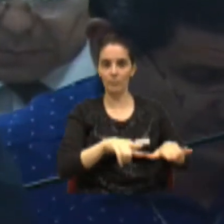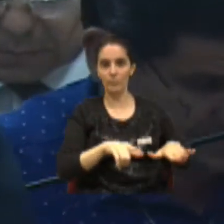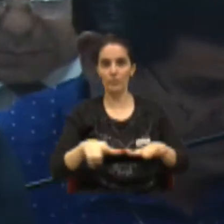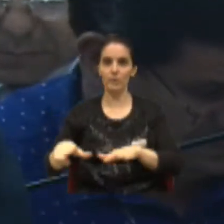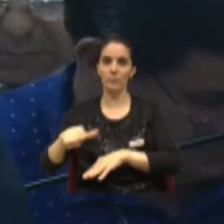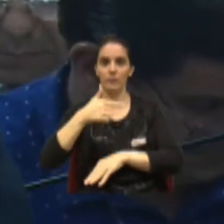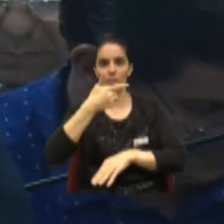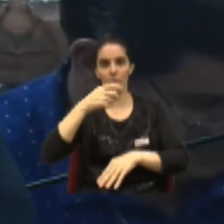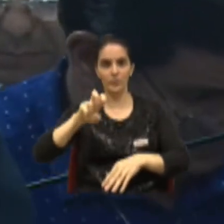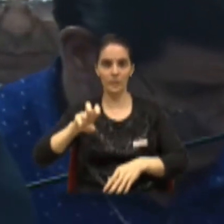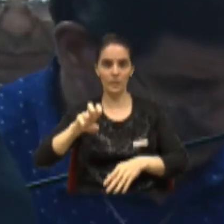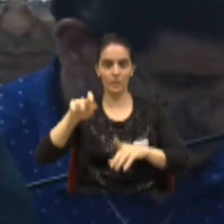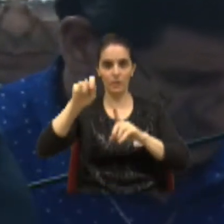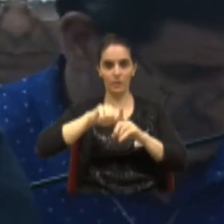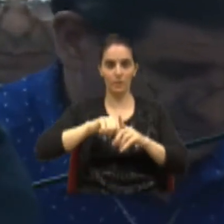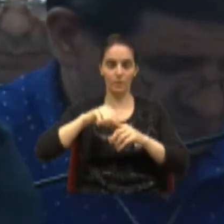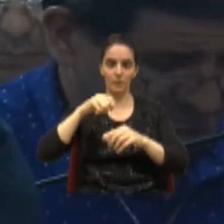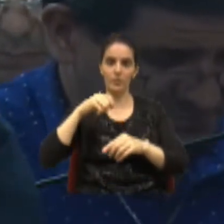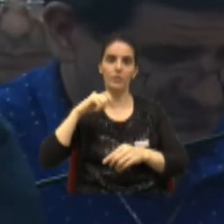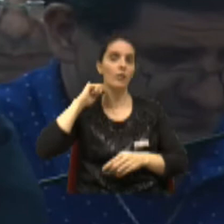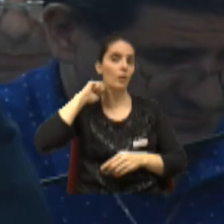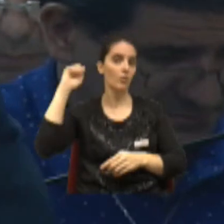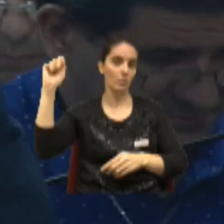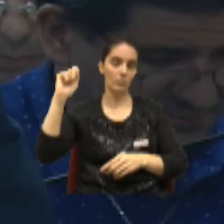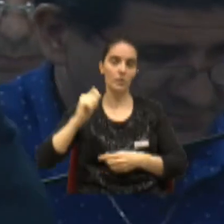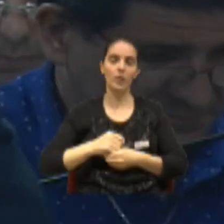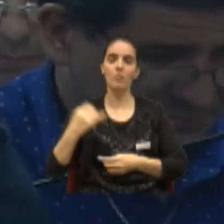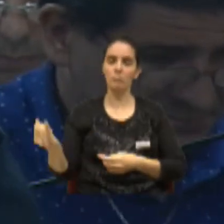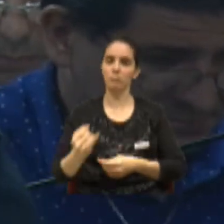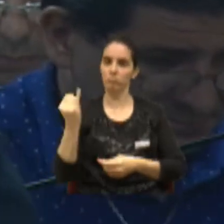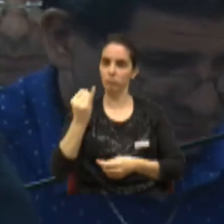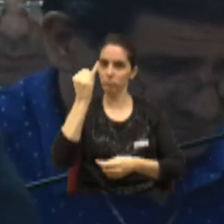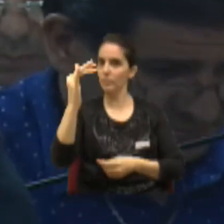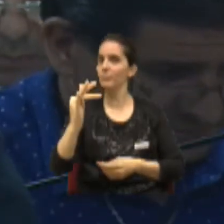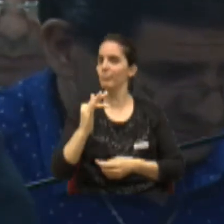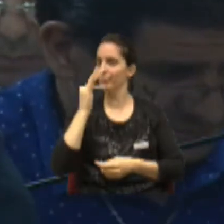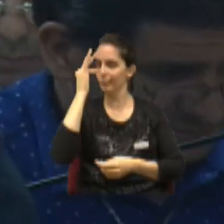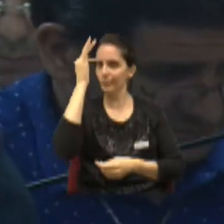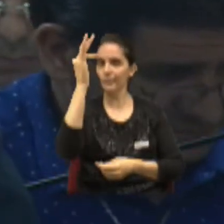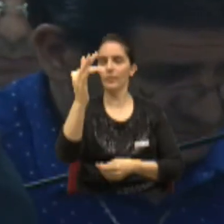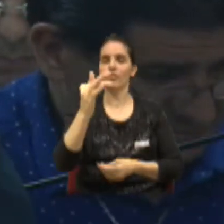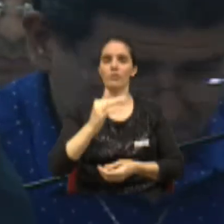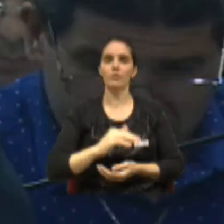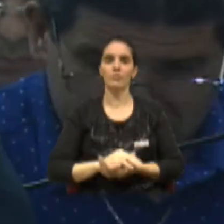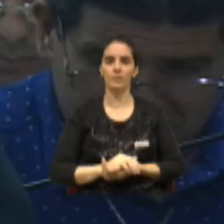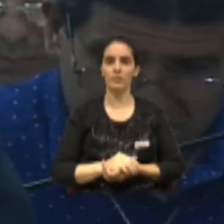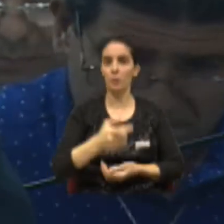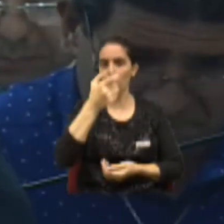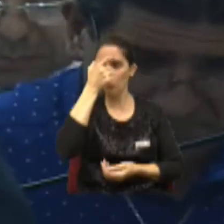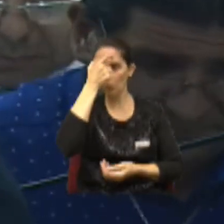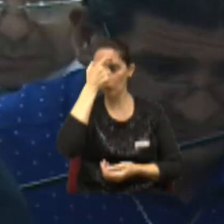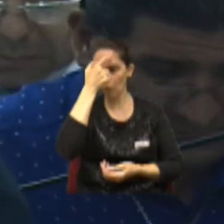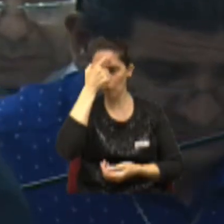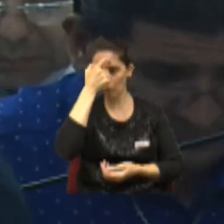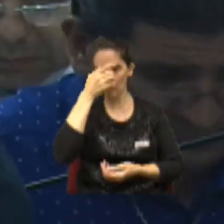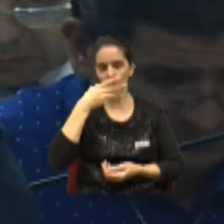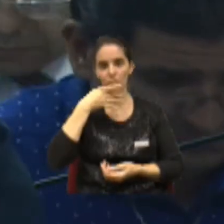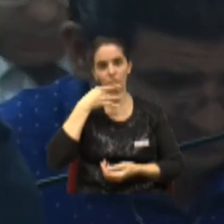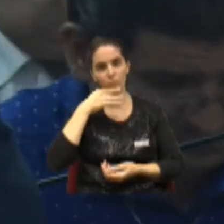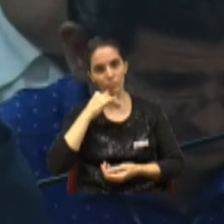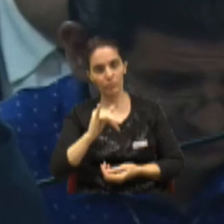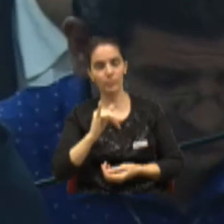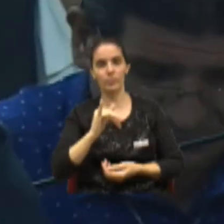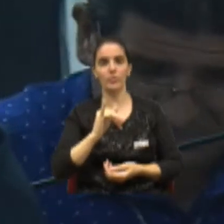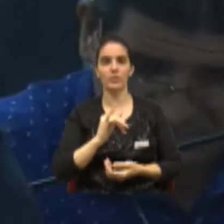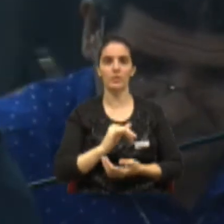25 de abril, eu acho que vai ser muito importante para o futuro, até para a conscientização dos pais